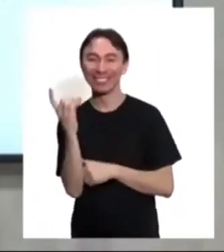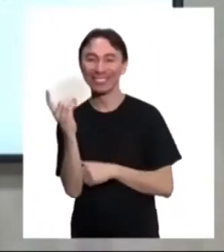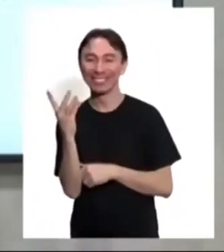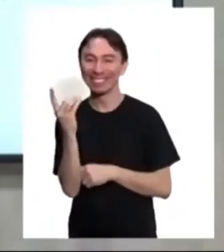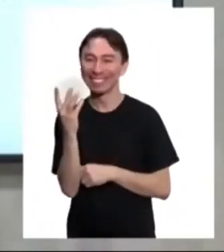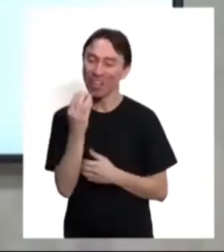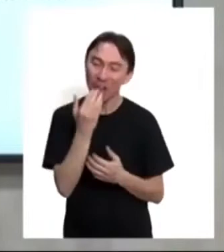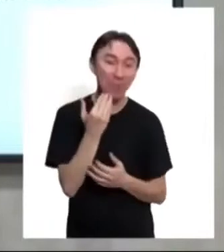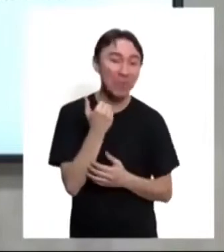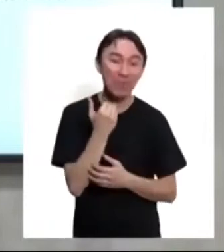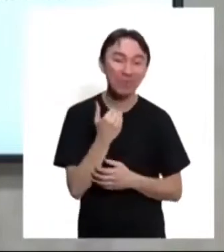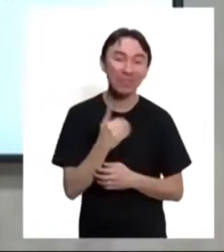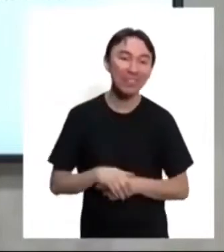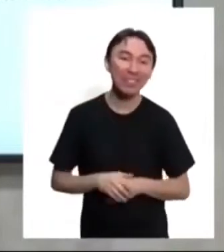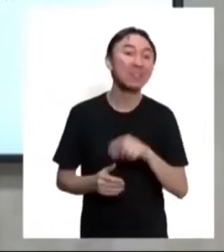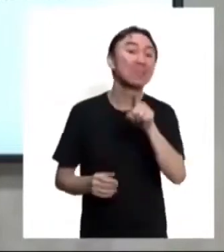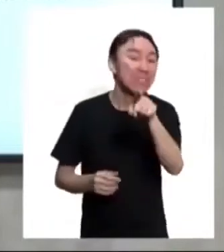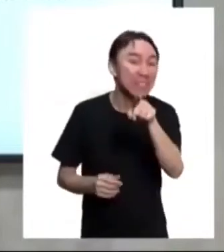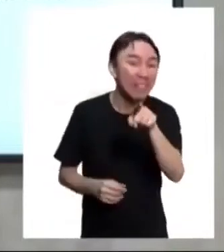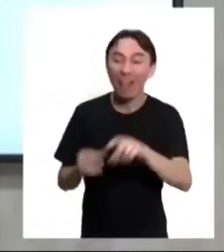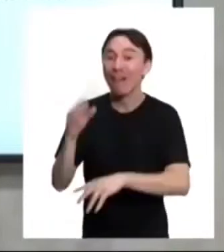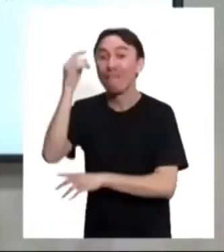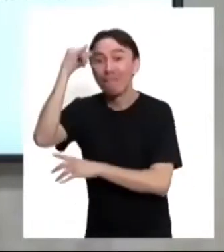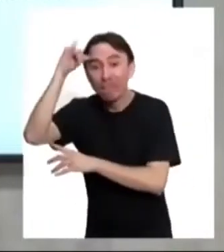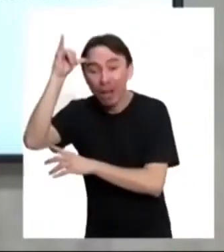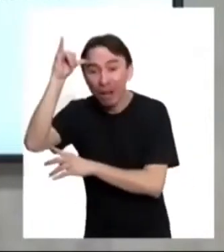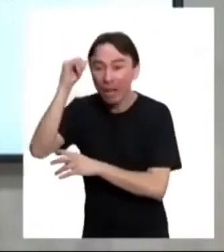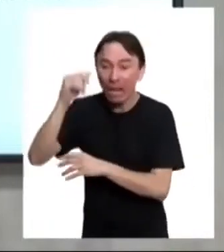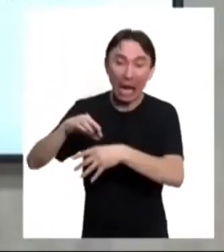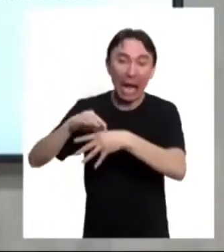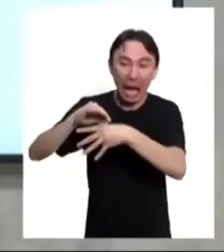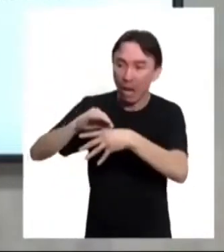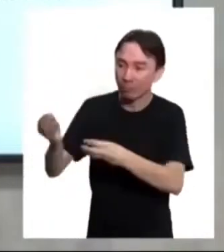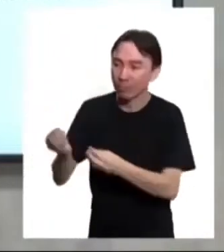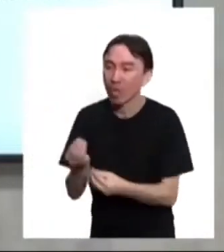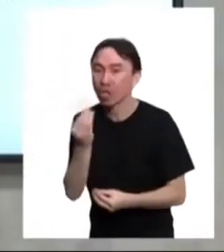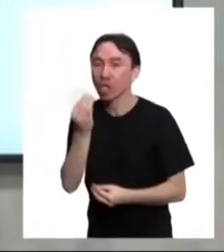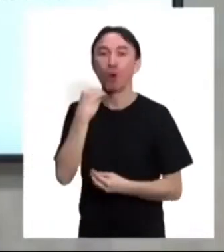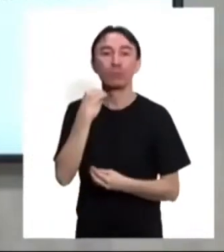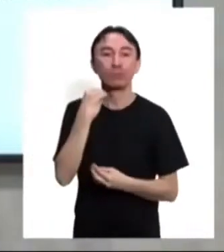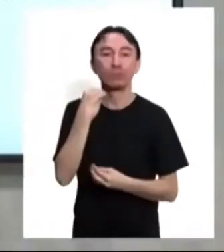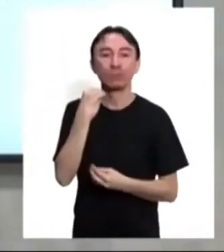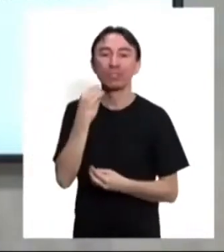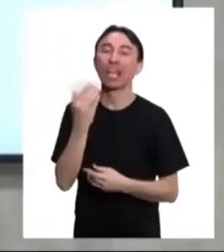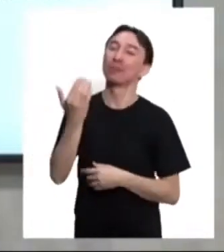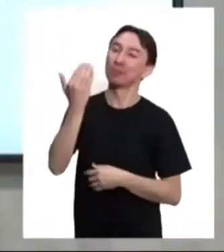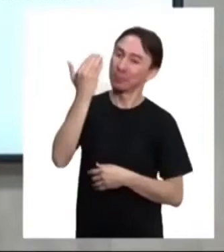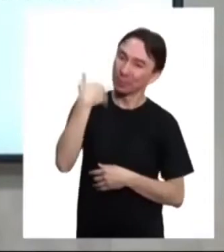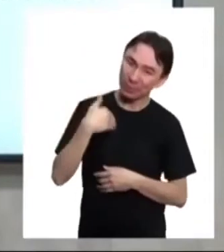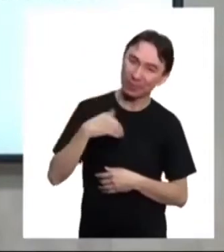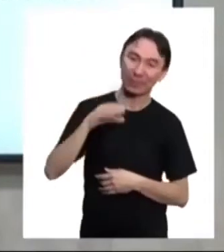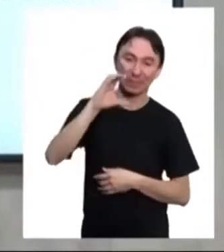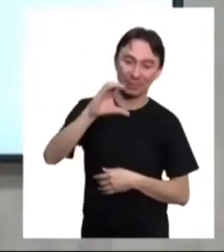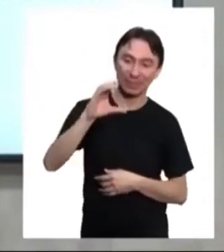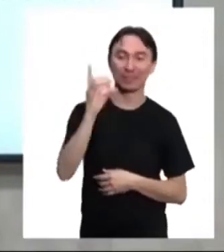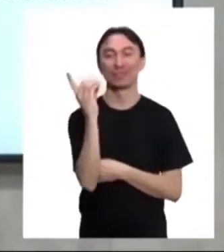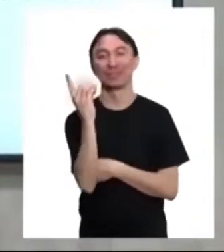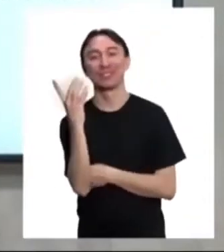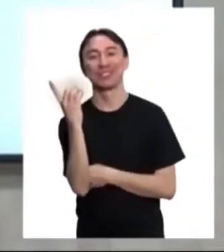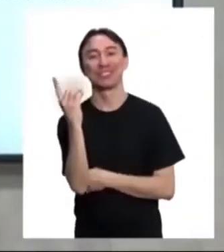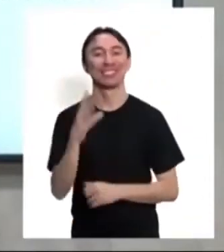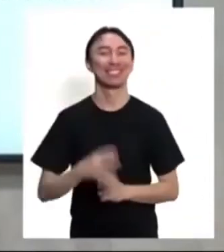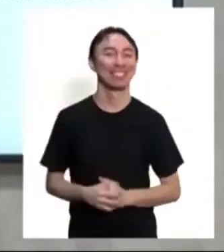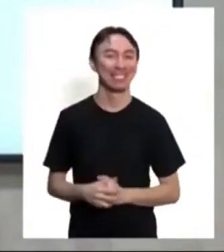Você come a carne da vaca. Você incorporou carbono 14 pela alimentação. Então, pergunta